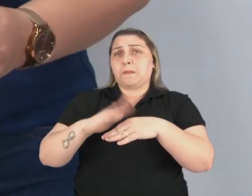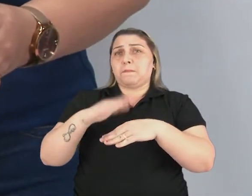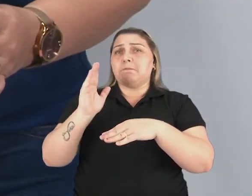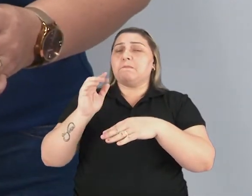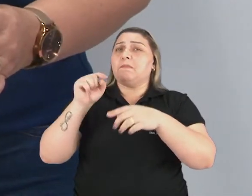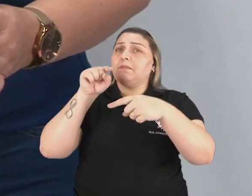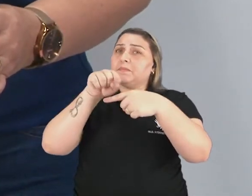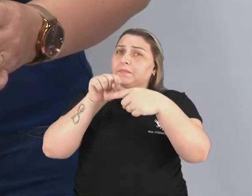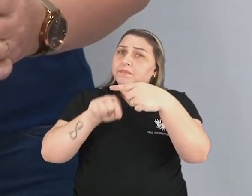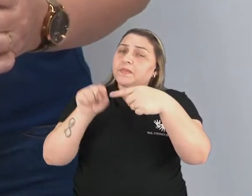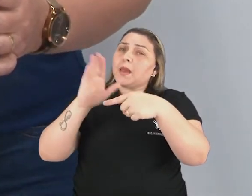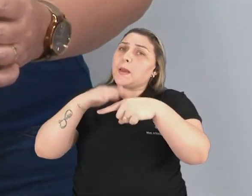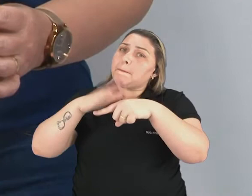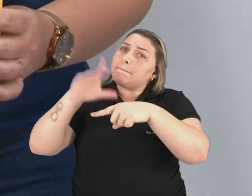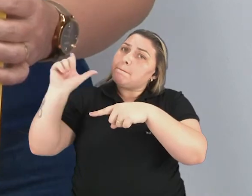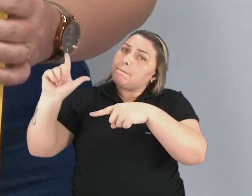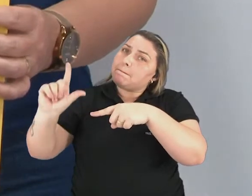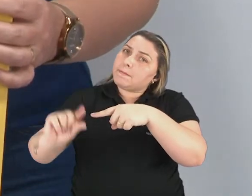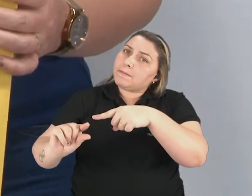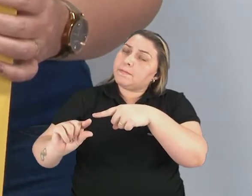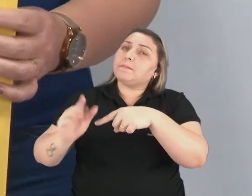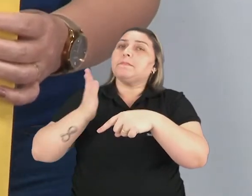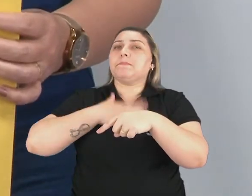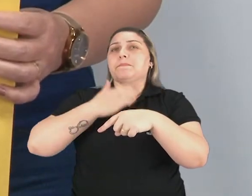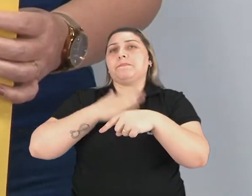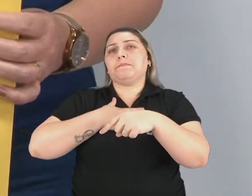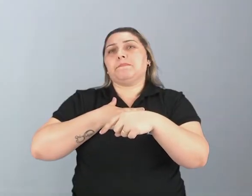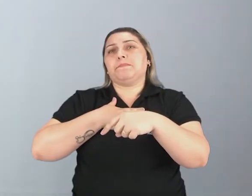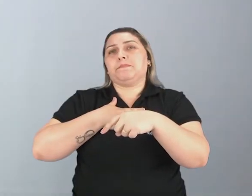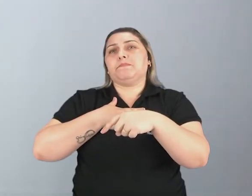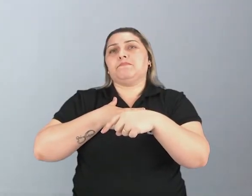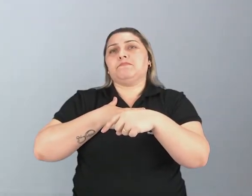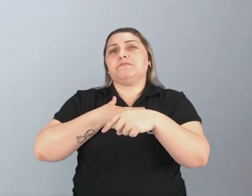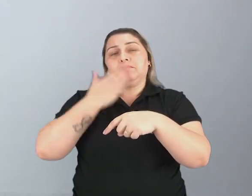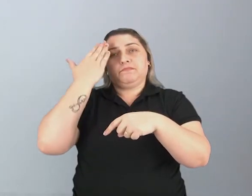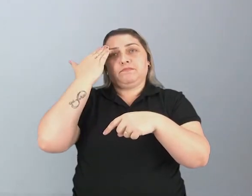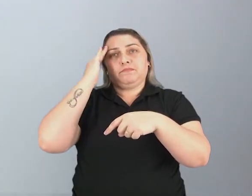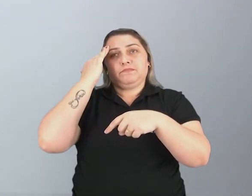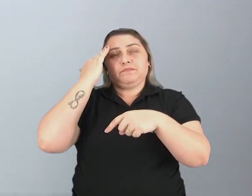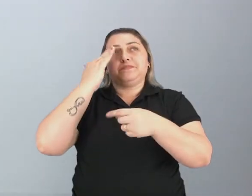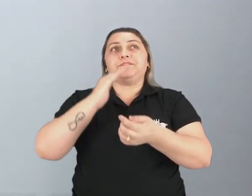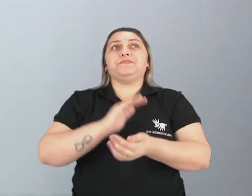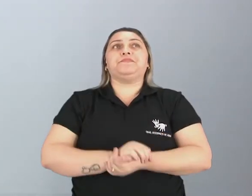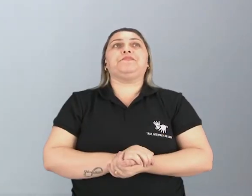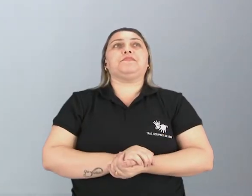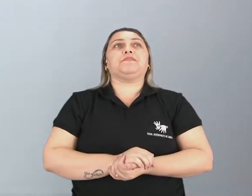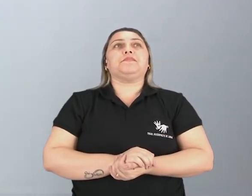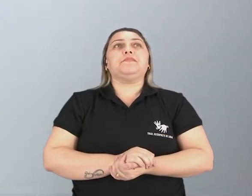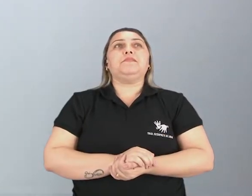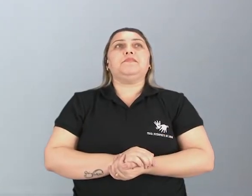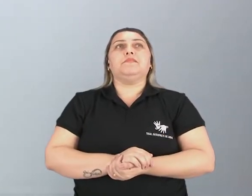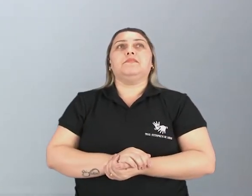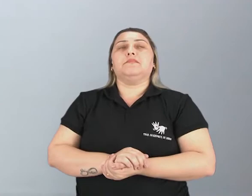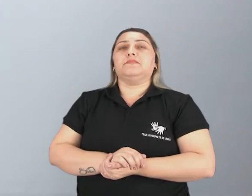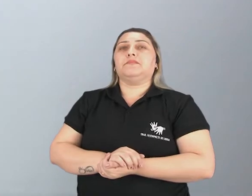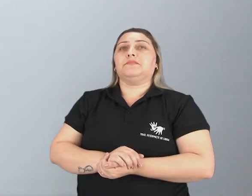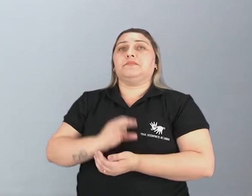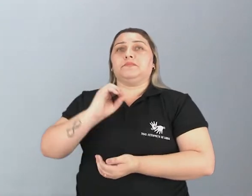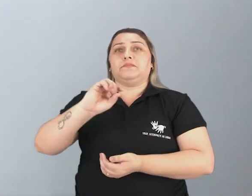mais eu dividir, menor vai ficar o meu pedaço. Não é assim? Muito bem. Então,